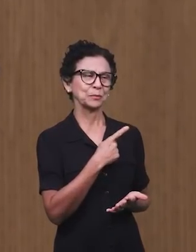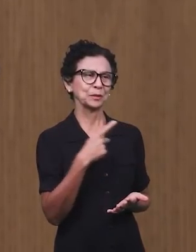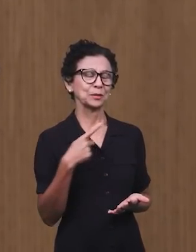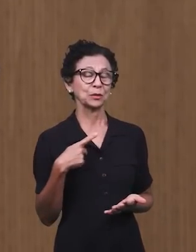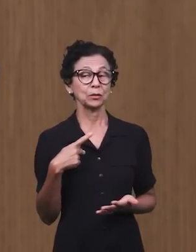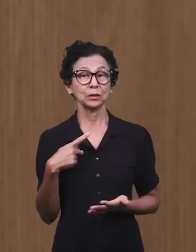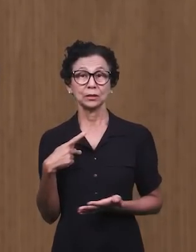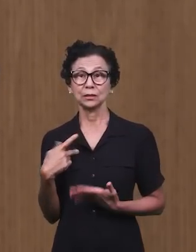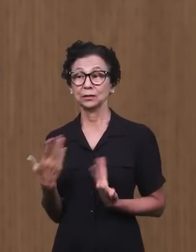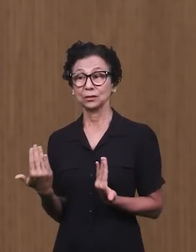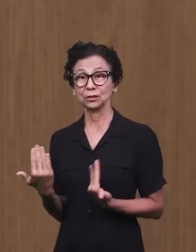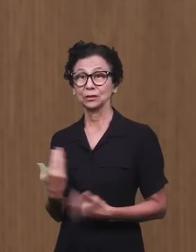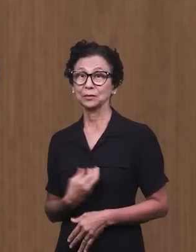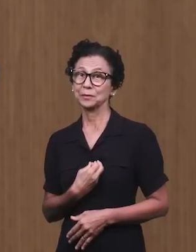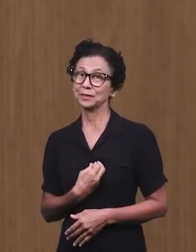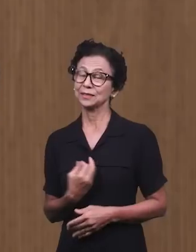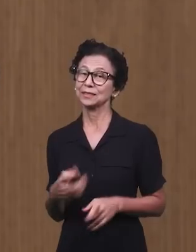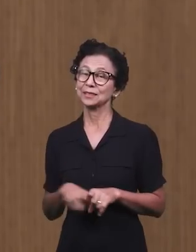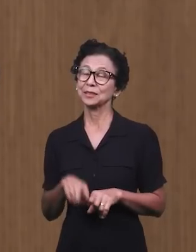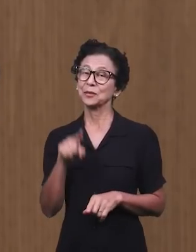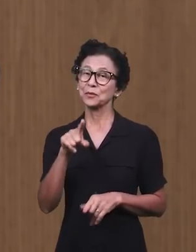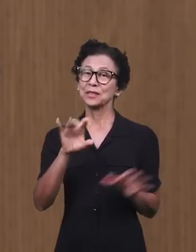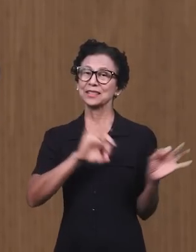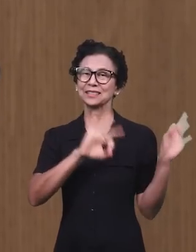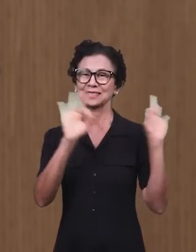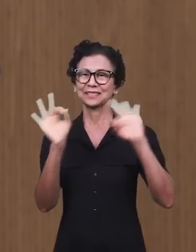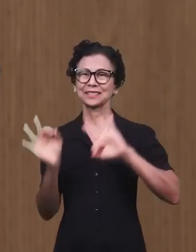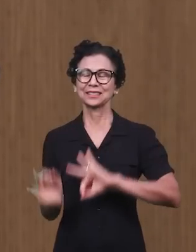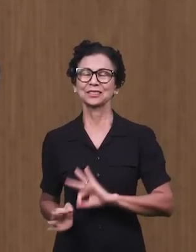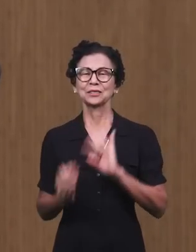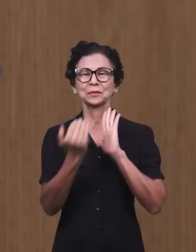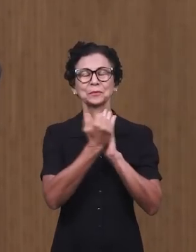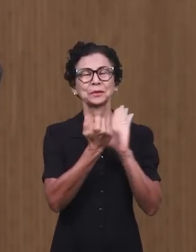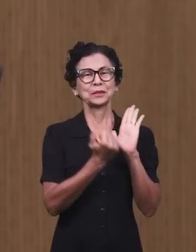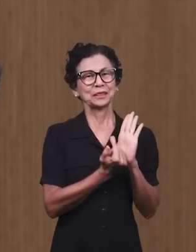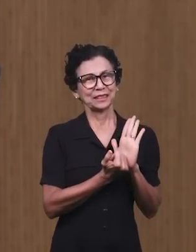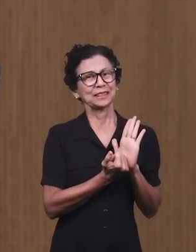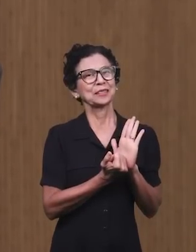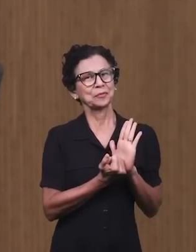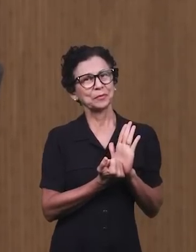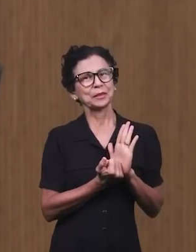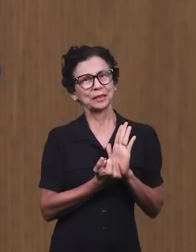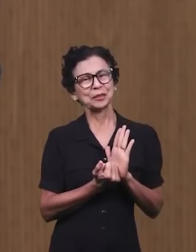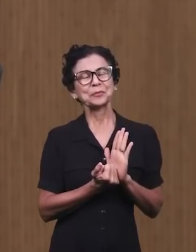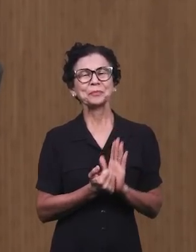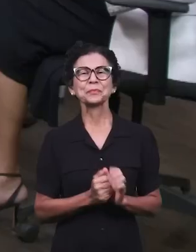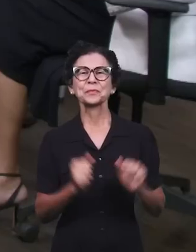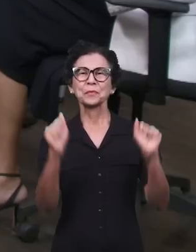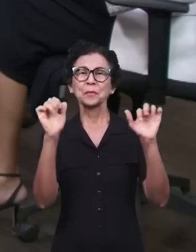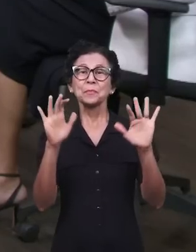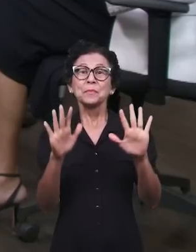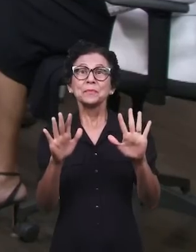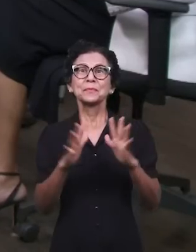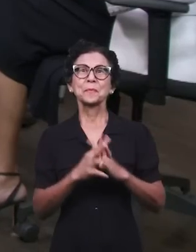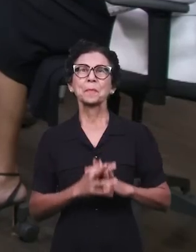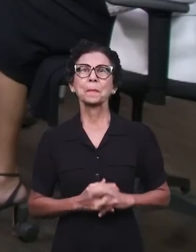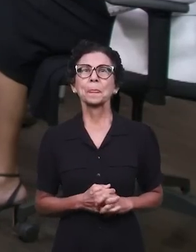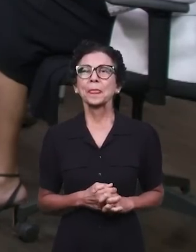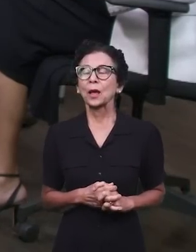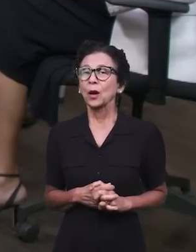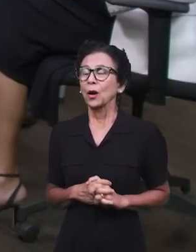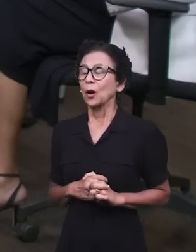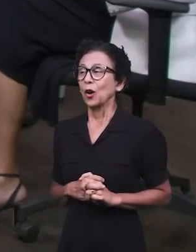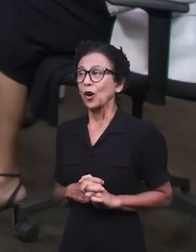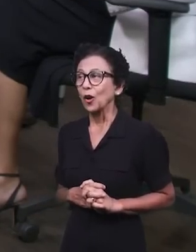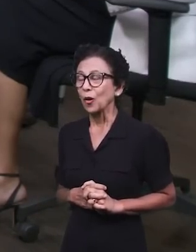que estão aqui conosco e também a você que está assistindo mais um programa que é uma bênção para todos nós. Amém. Andréia, vou te confessar